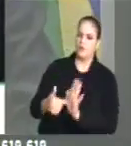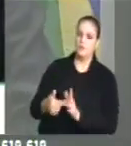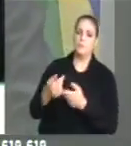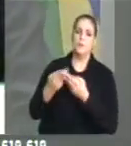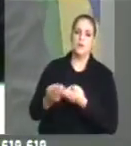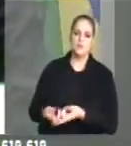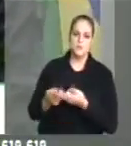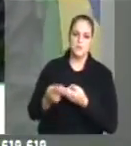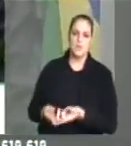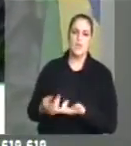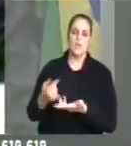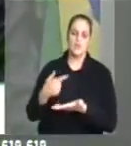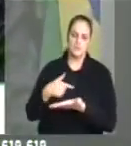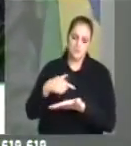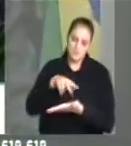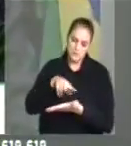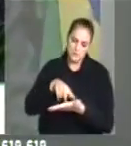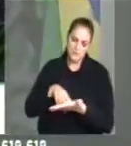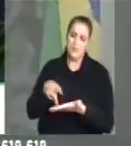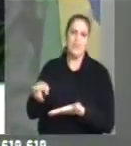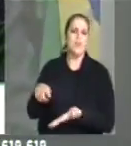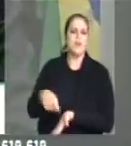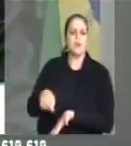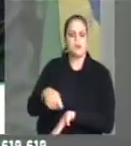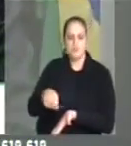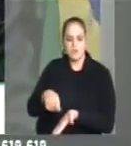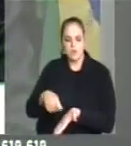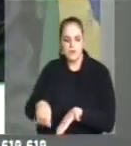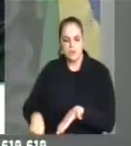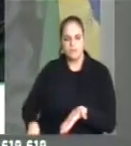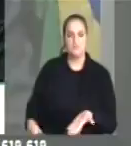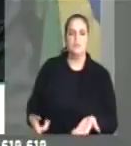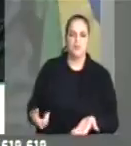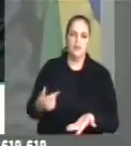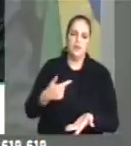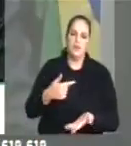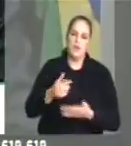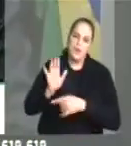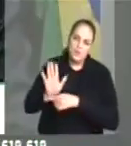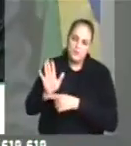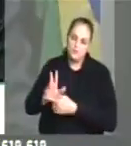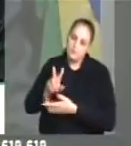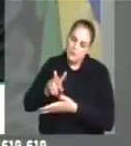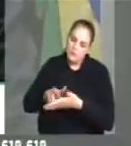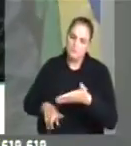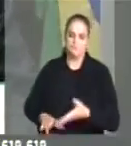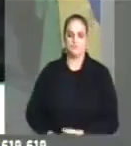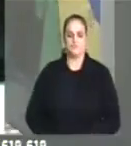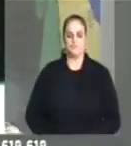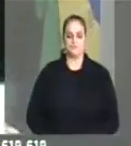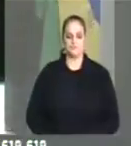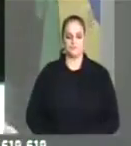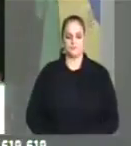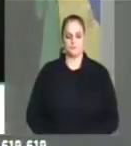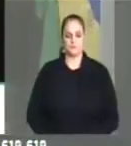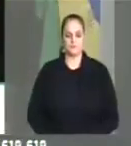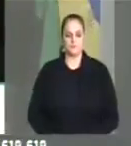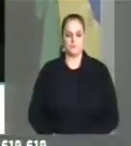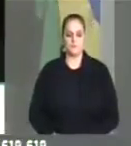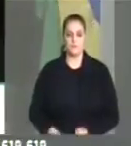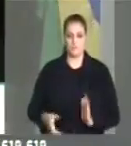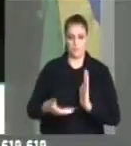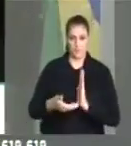a tradução daqueles garranchos do velho Ulisses. Mas vejam, essa casa foi